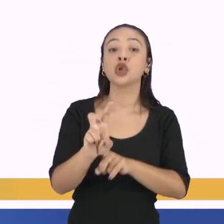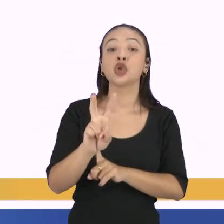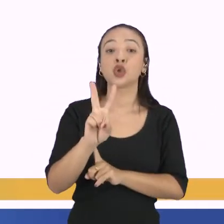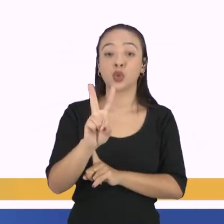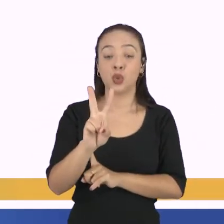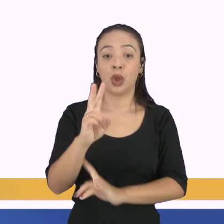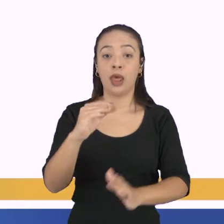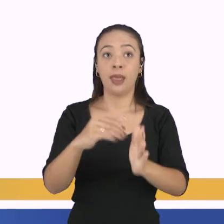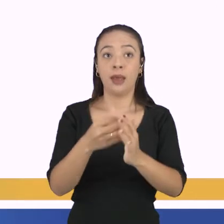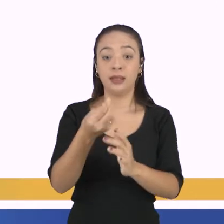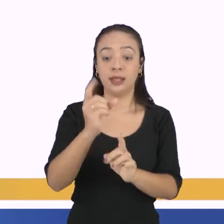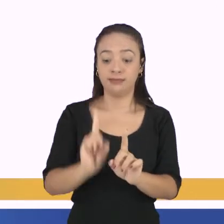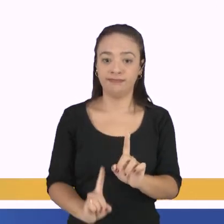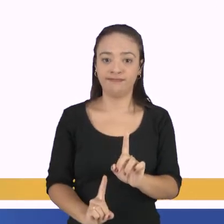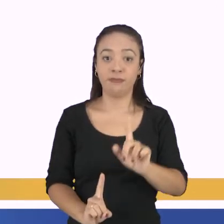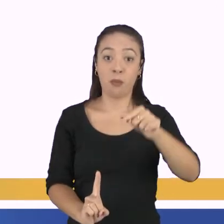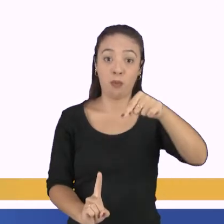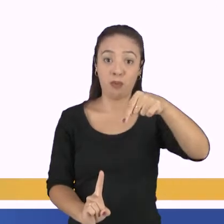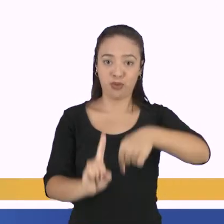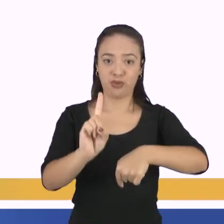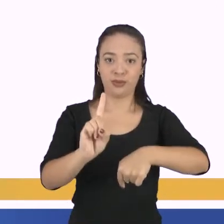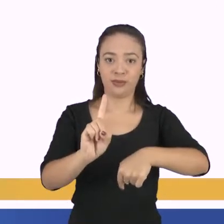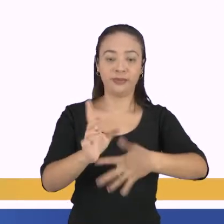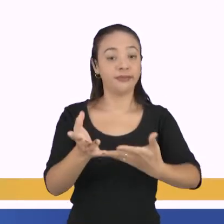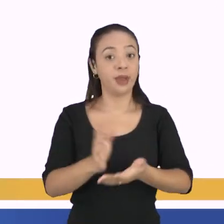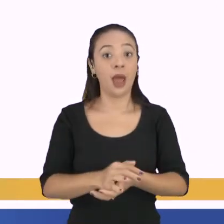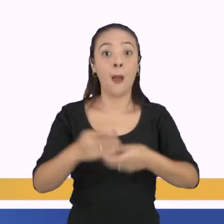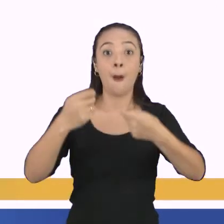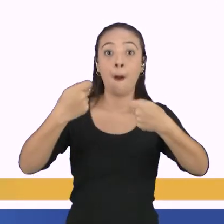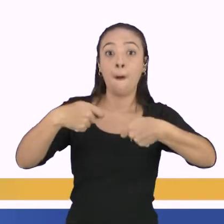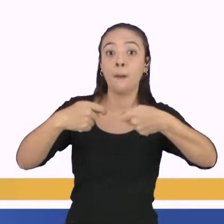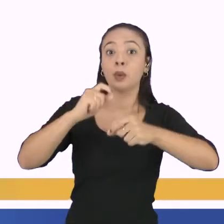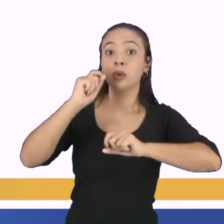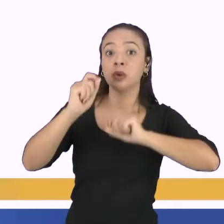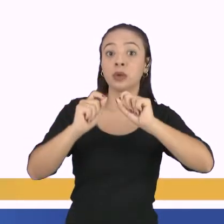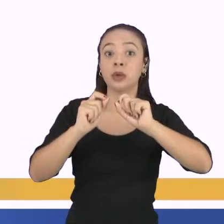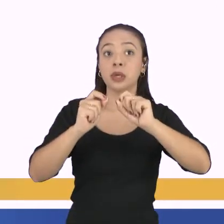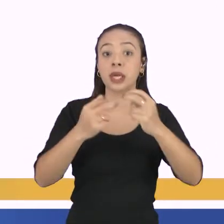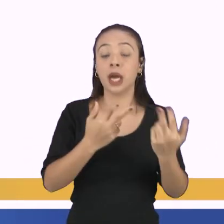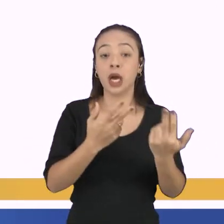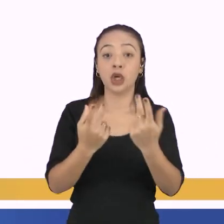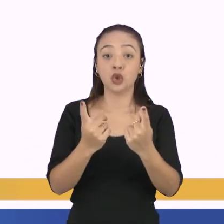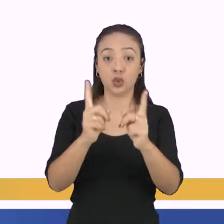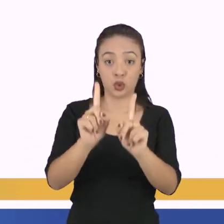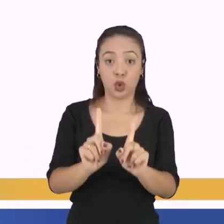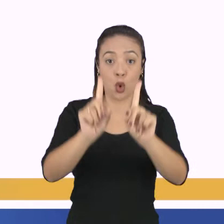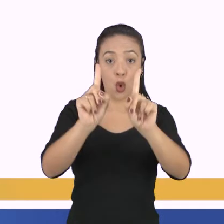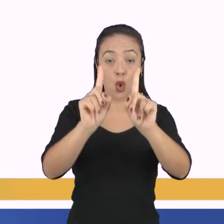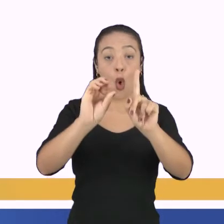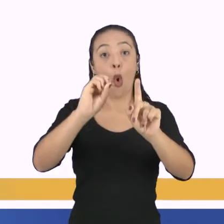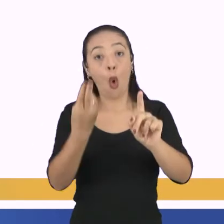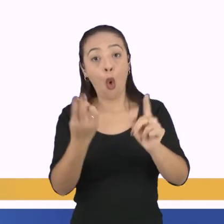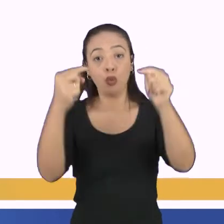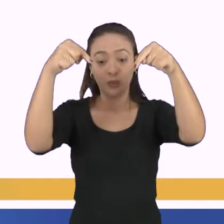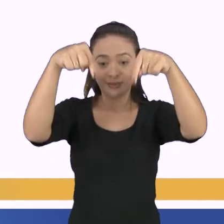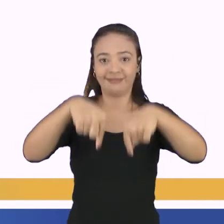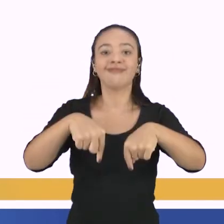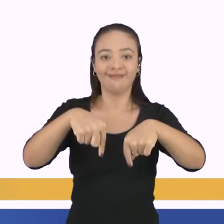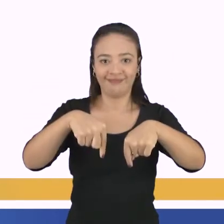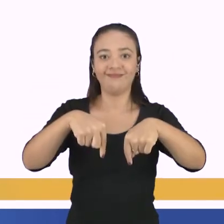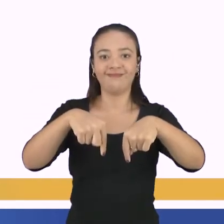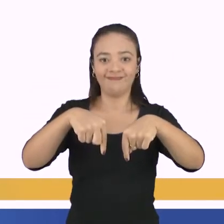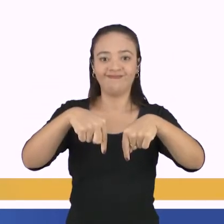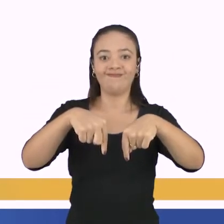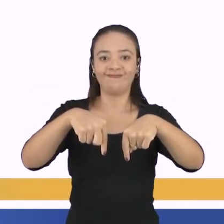6 vai aumentar. Eu preciso que essas setas fiquem na mesma direção, ou seja, ou ambas para cima ou ambas